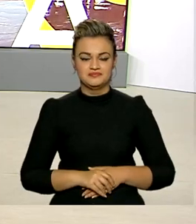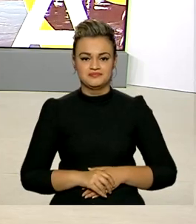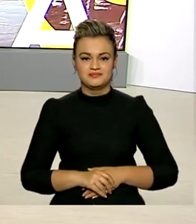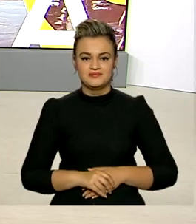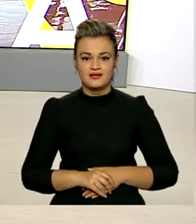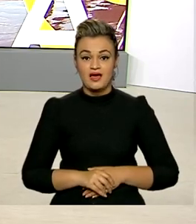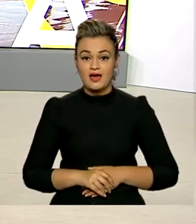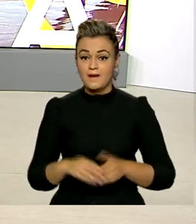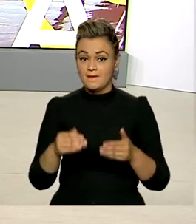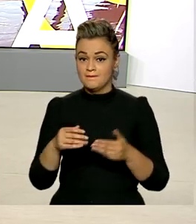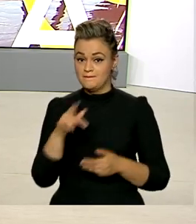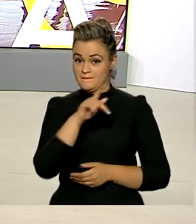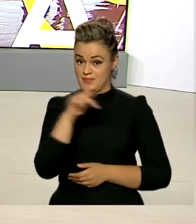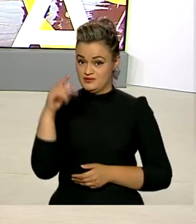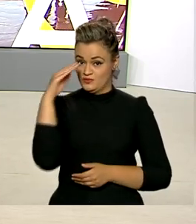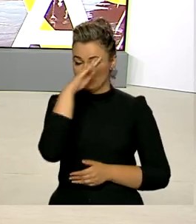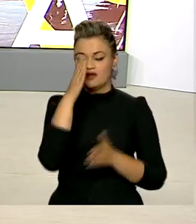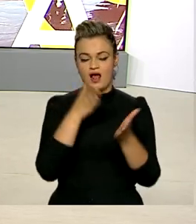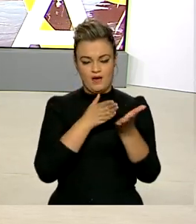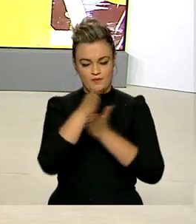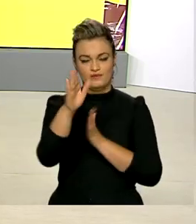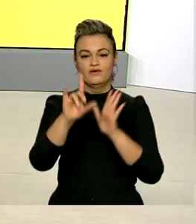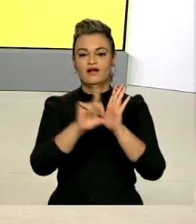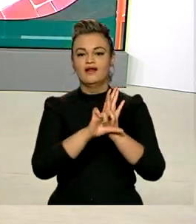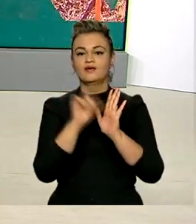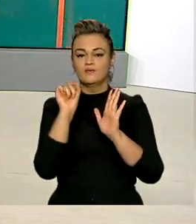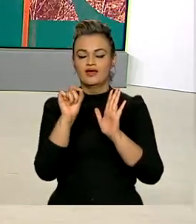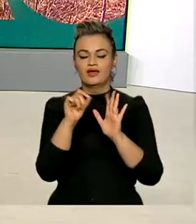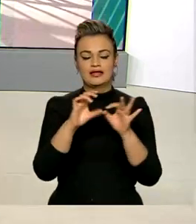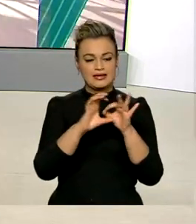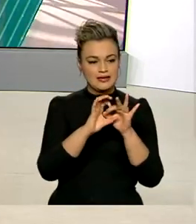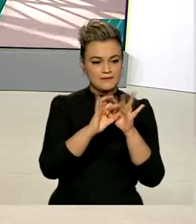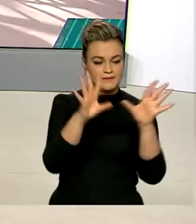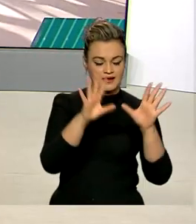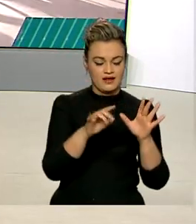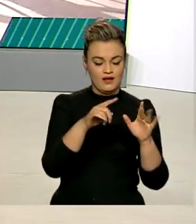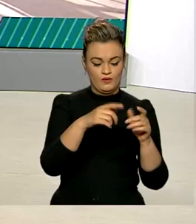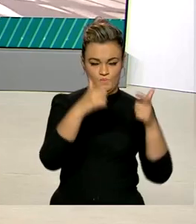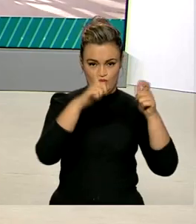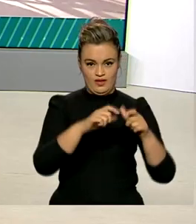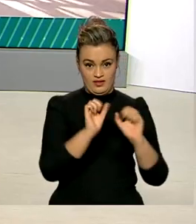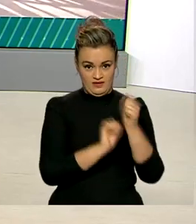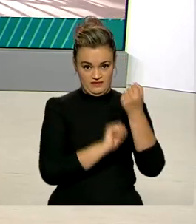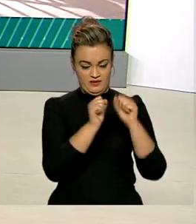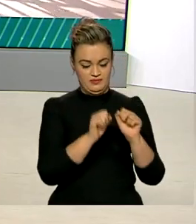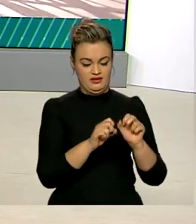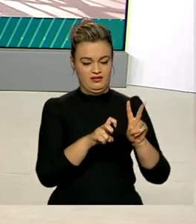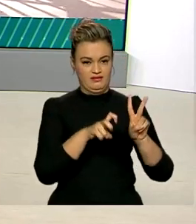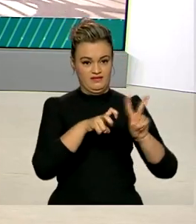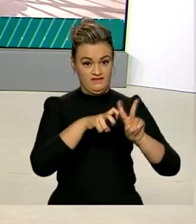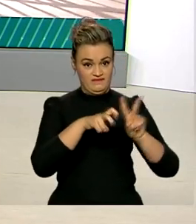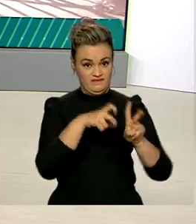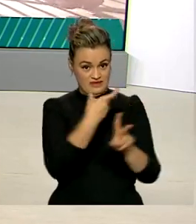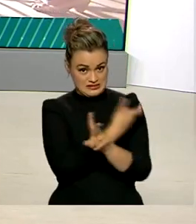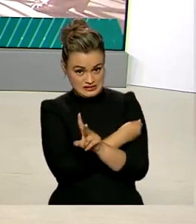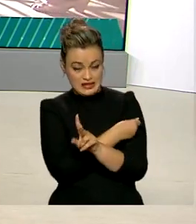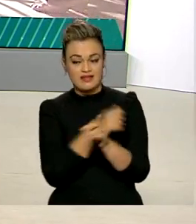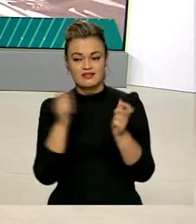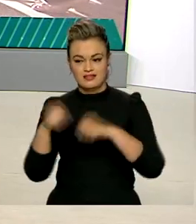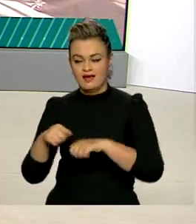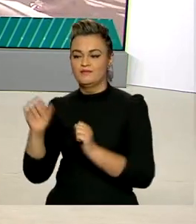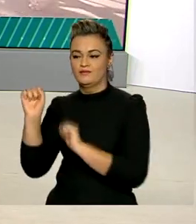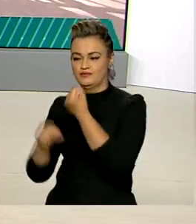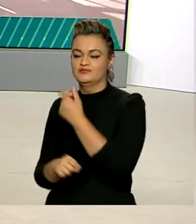Oi e o presidente Jair bolsonaro sancionou lei que autoriza estabelecimentos que fabricam vacinas veterinárias a produzirem